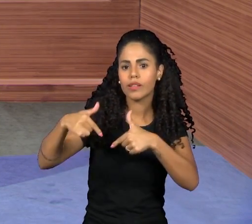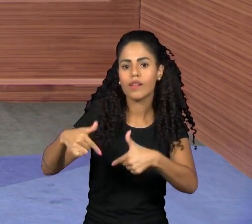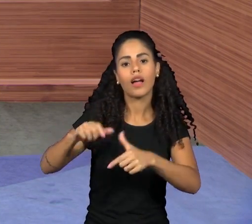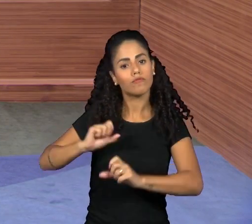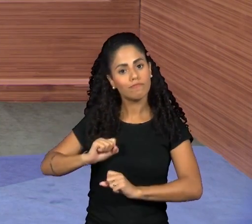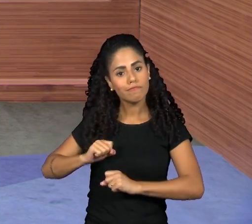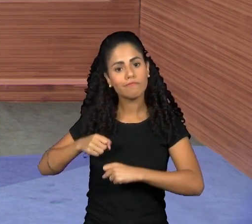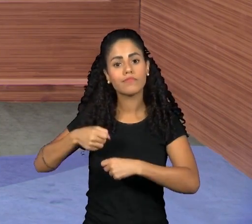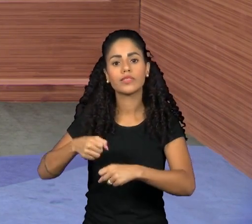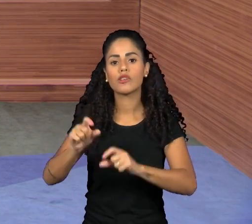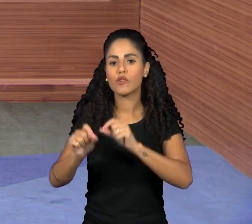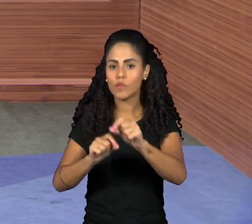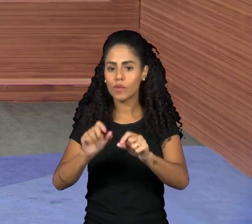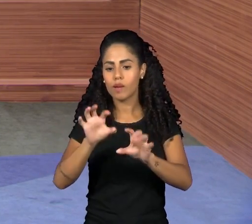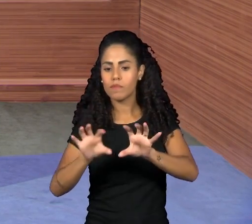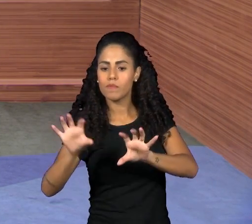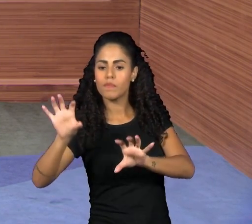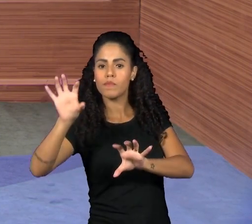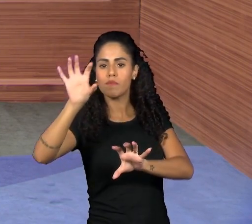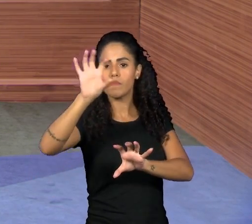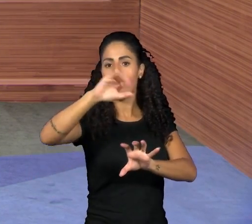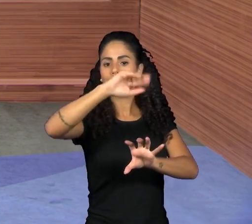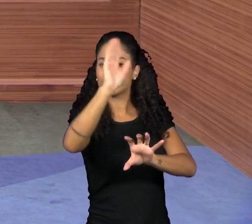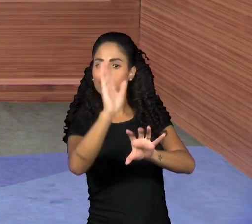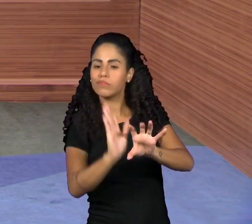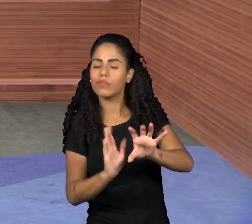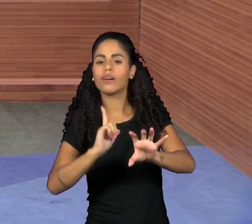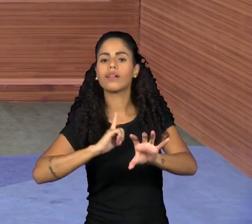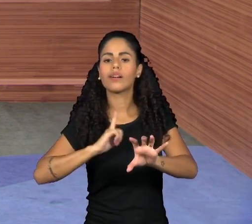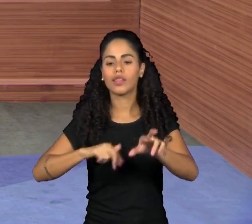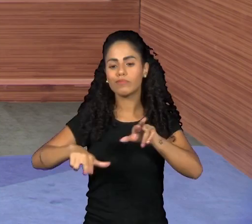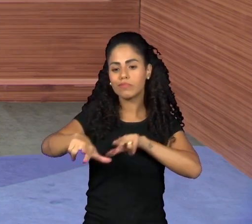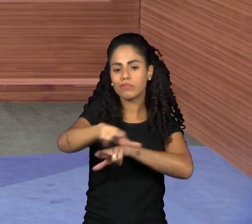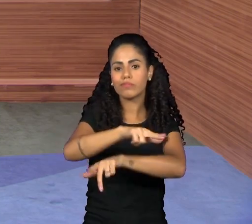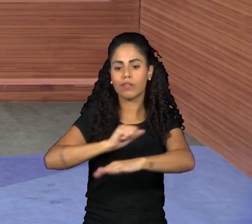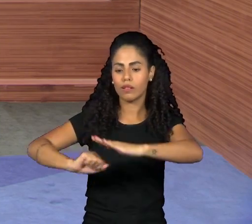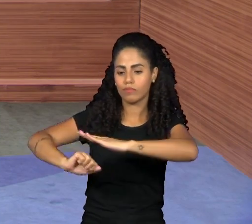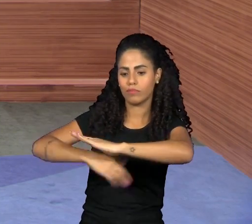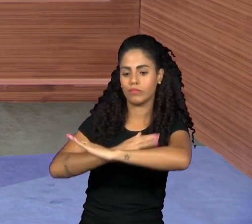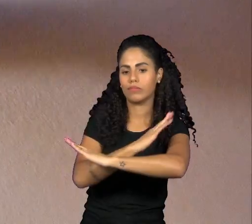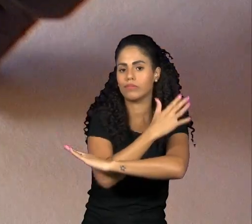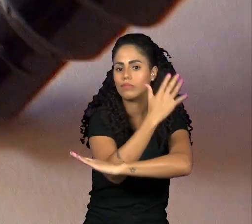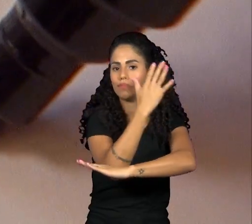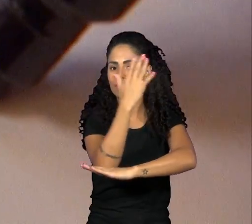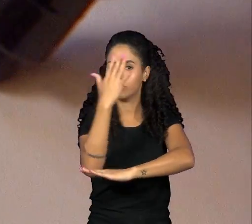da savana brasileira, rica em biodiversidade e muito ameaçada.